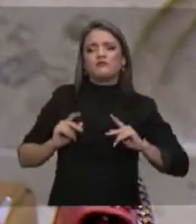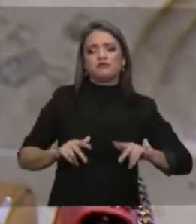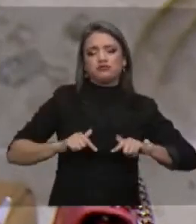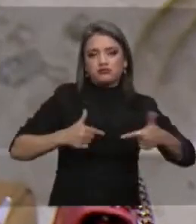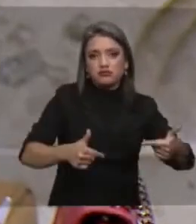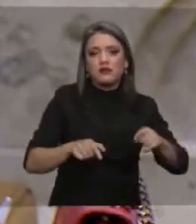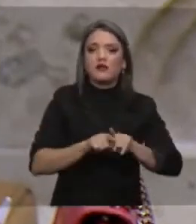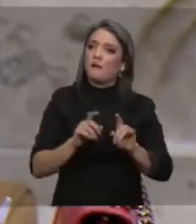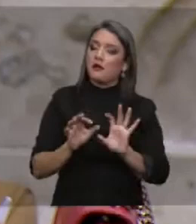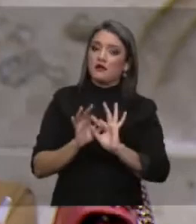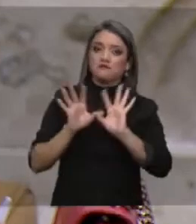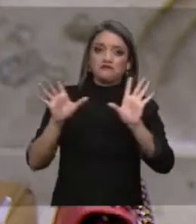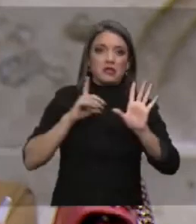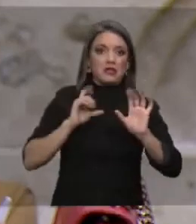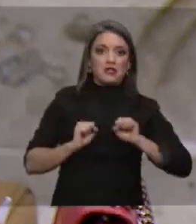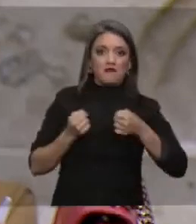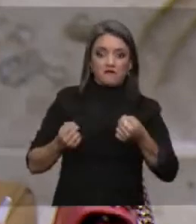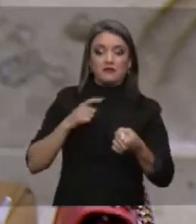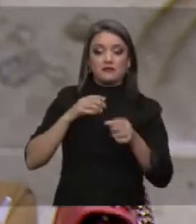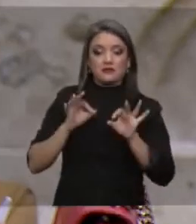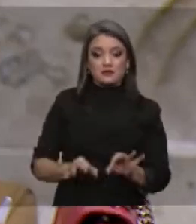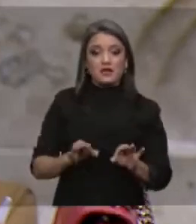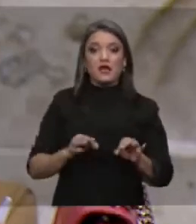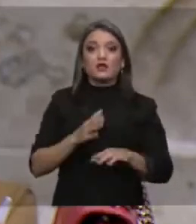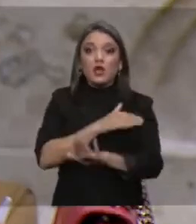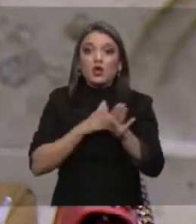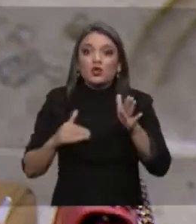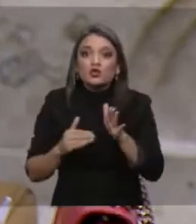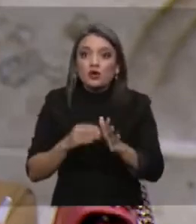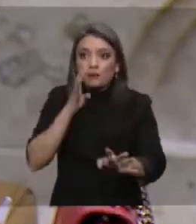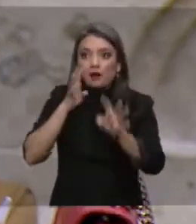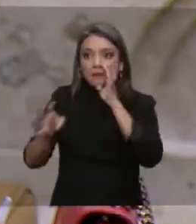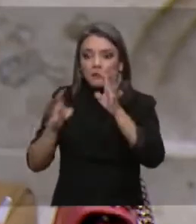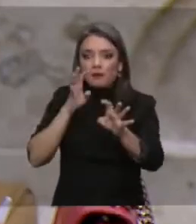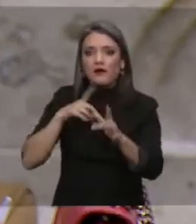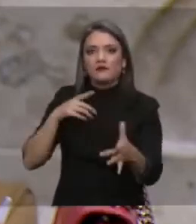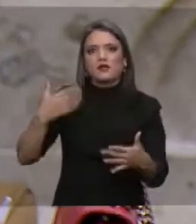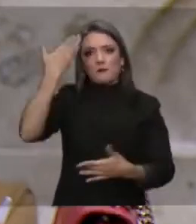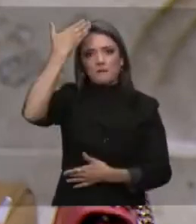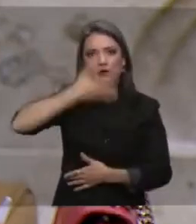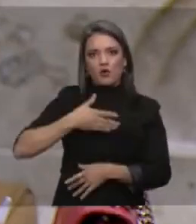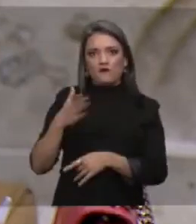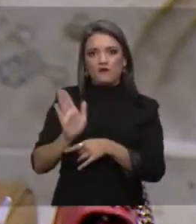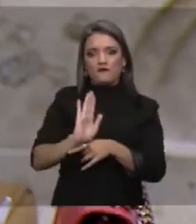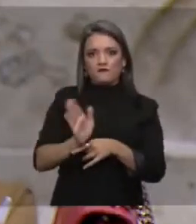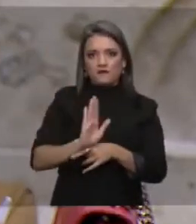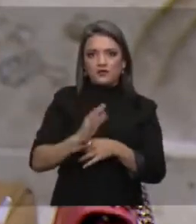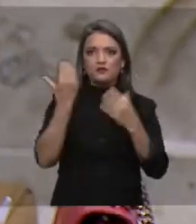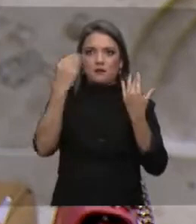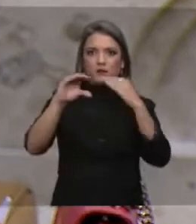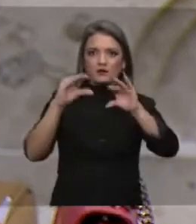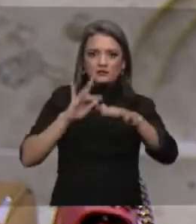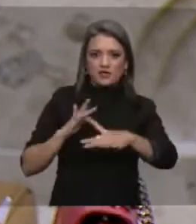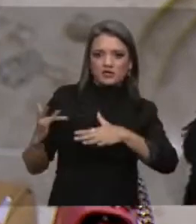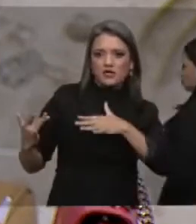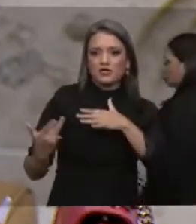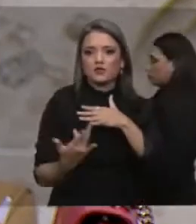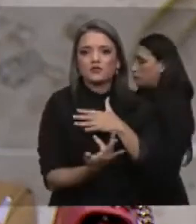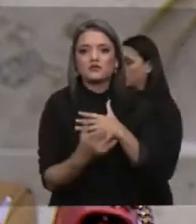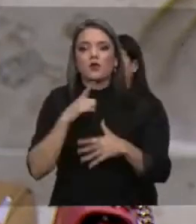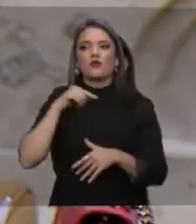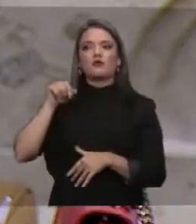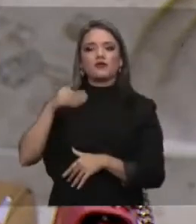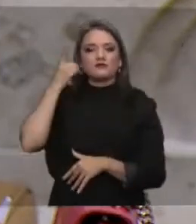defesa. As imputações são corroboradas e comprovadas pelo conteúdo dos vídeos e das postagens feitas